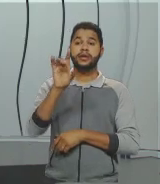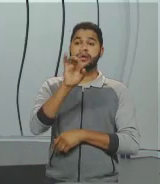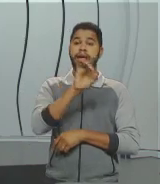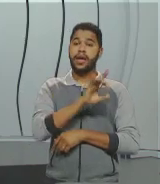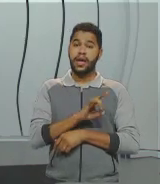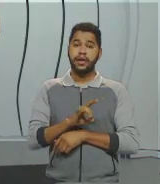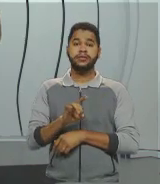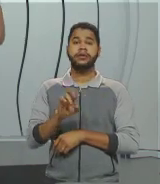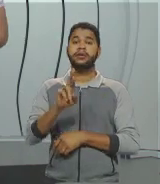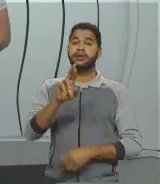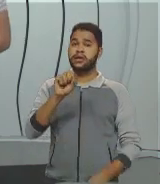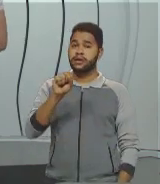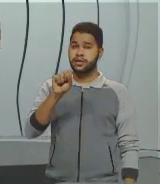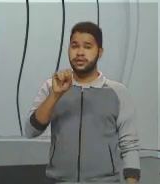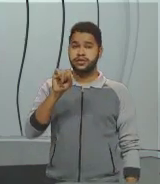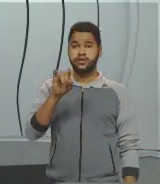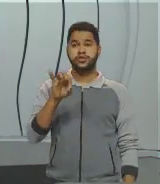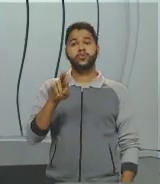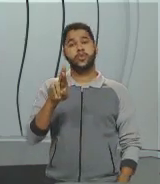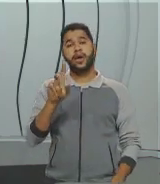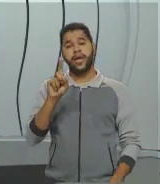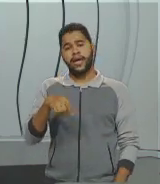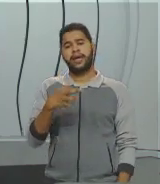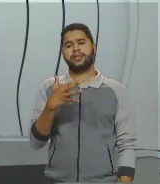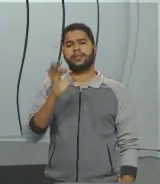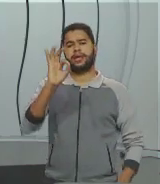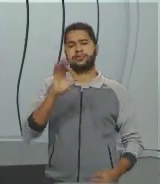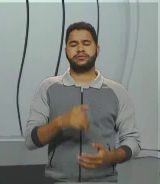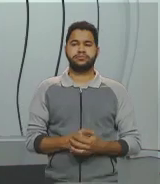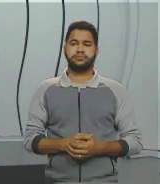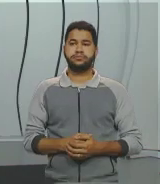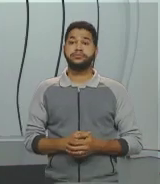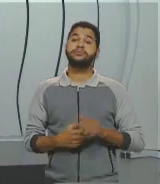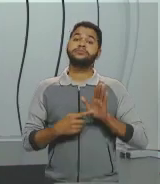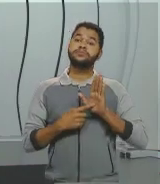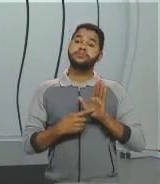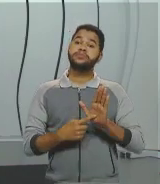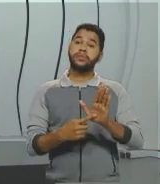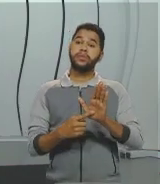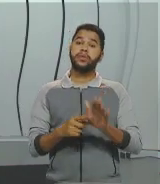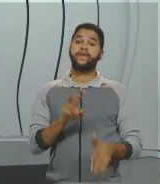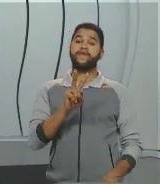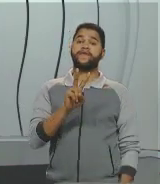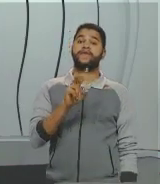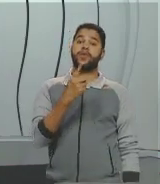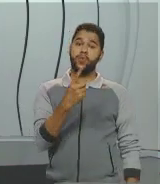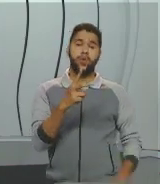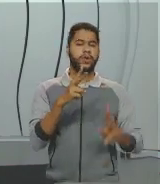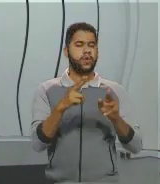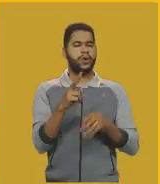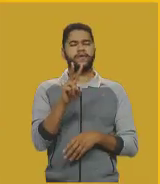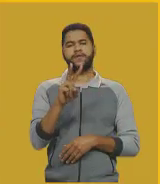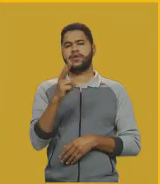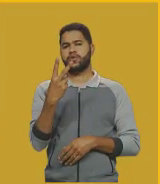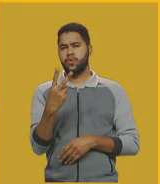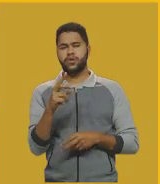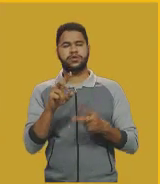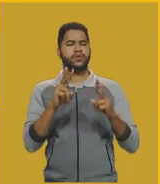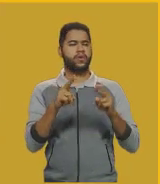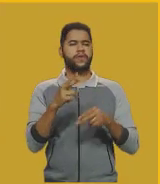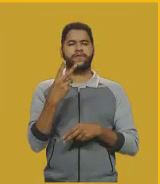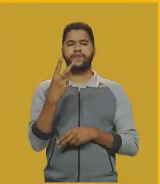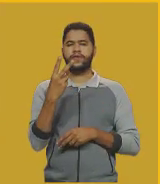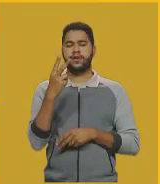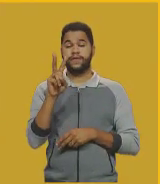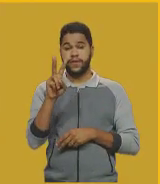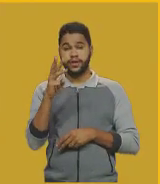ser de 10 volts. Então, eu coloquei para vocês aí que V1 é igual a V2, que é igual a V3, que é igual a